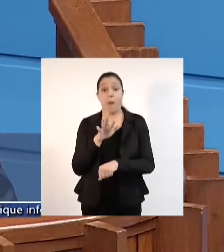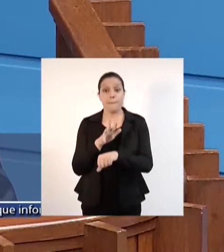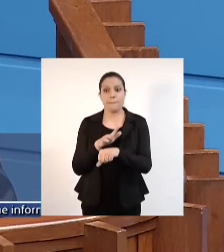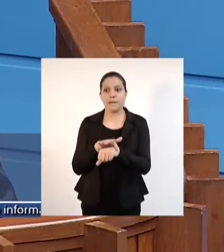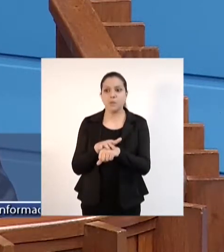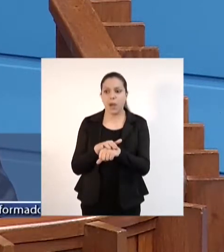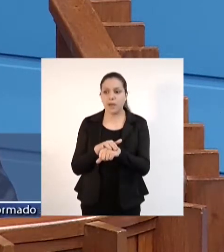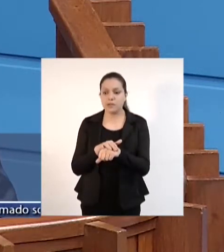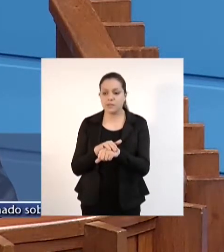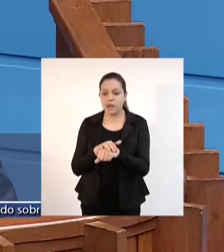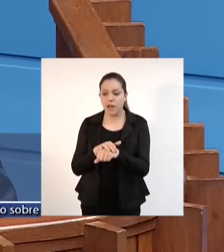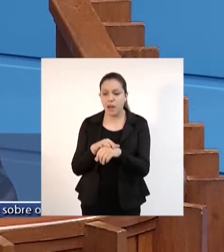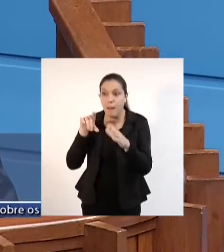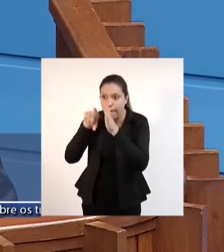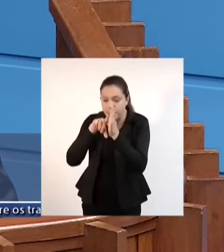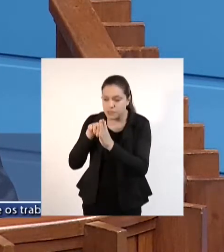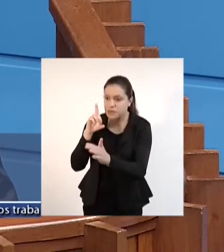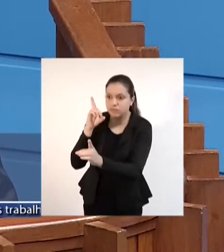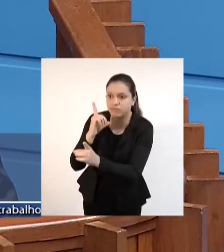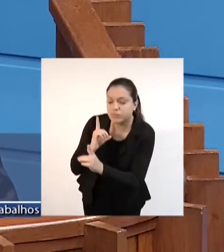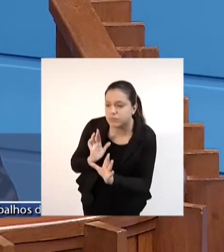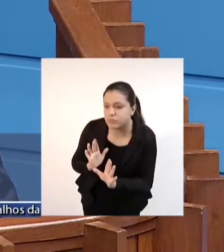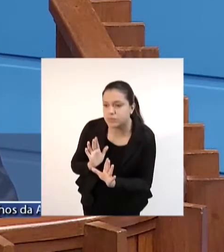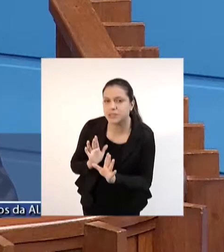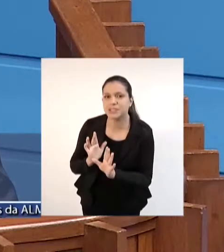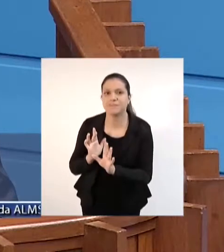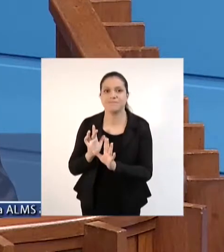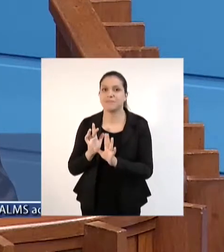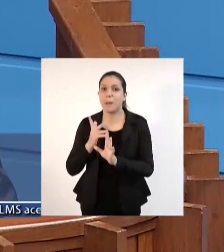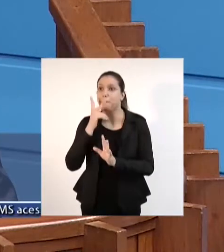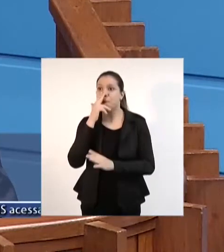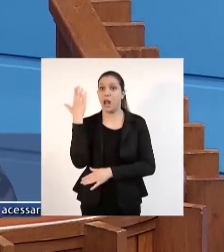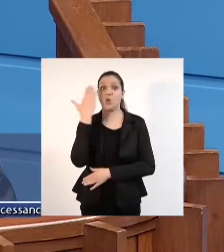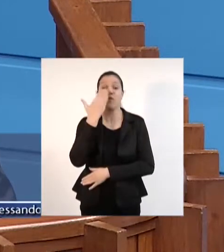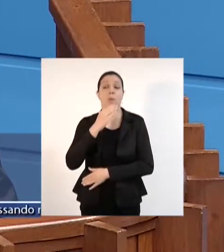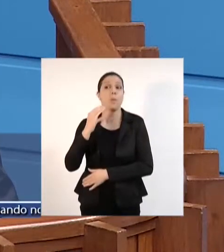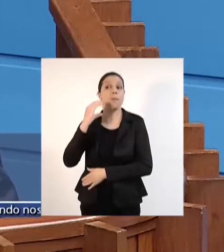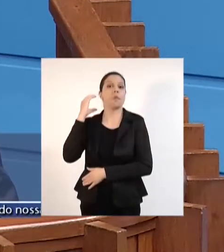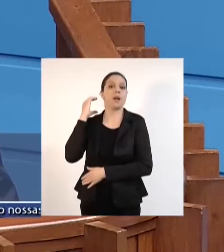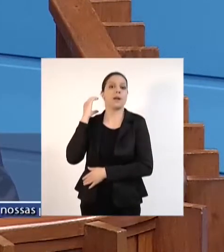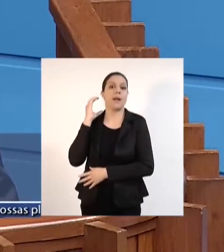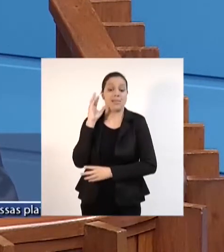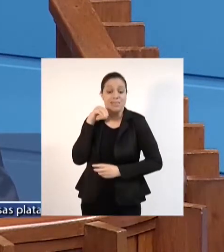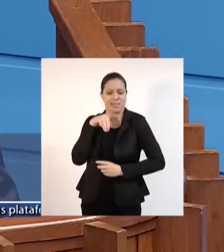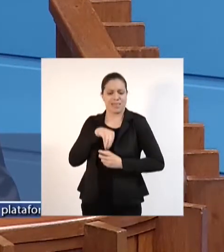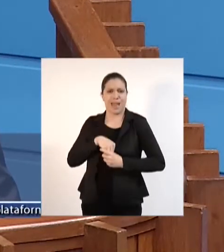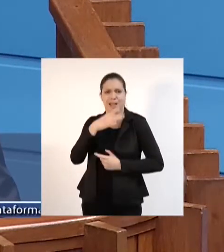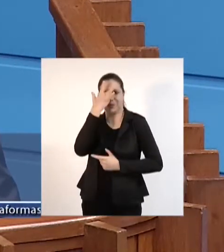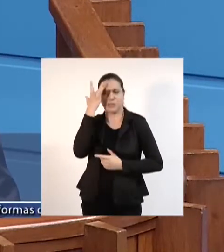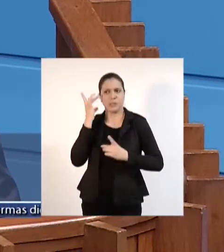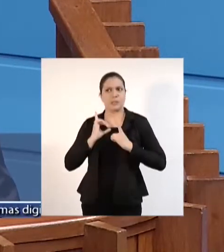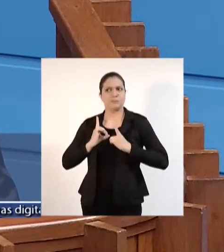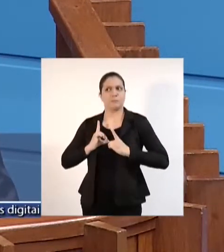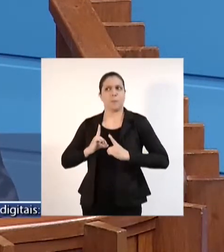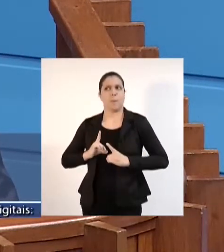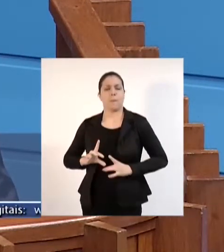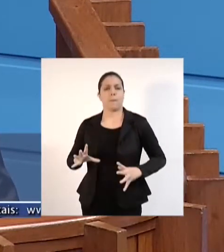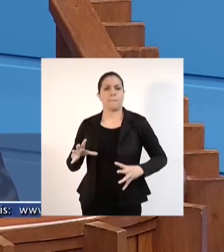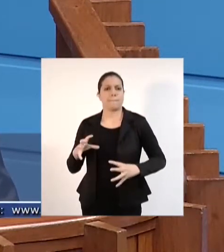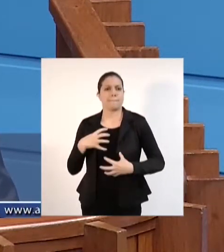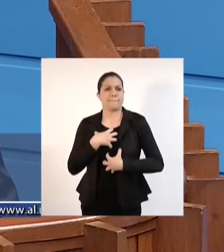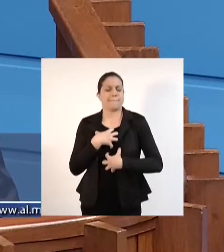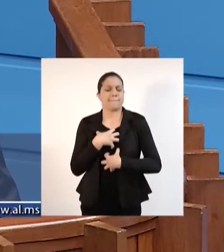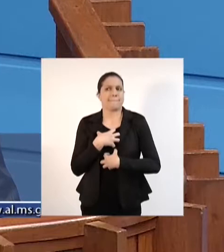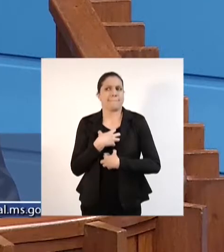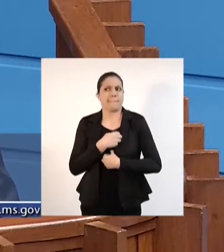visível. A doença mental não é uma doença visível, muitas vezes. É uma doença silenciosa. A depressão é algo que vai acometendo